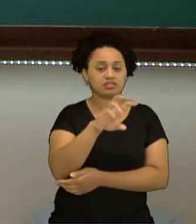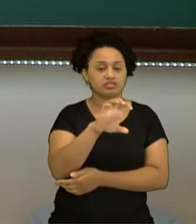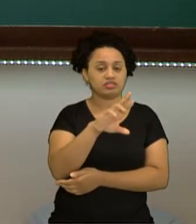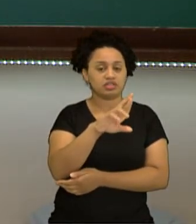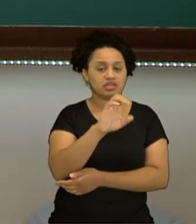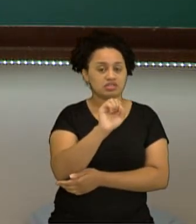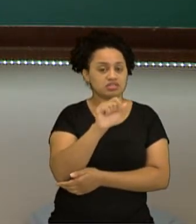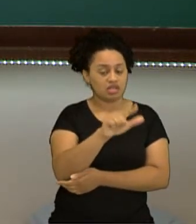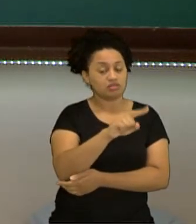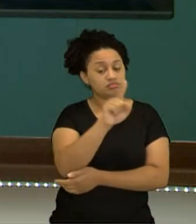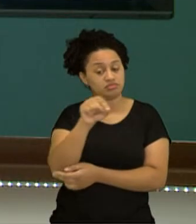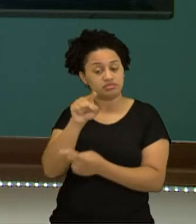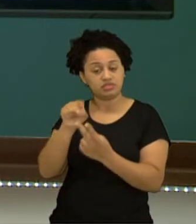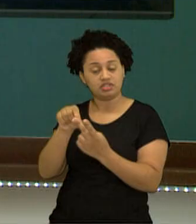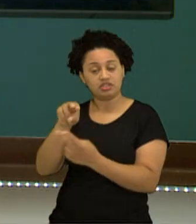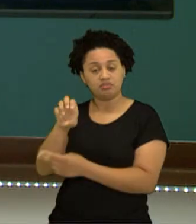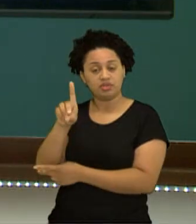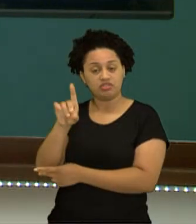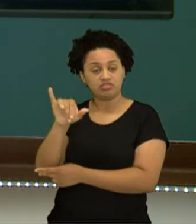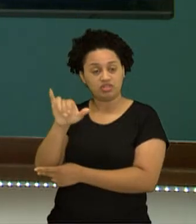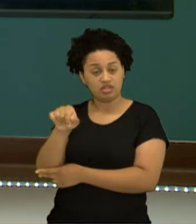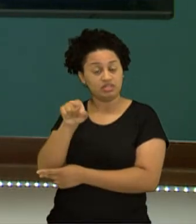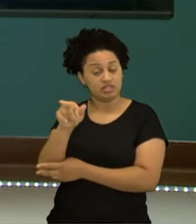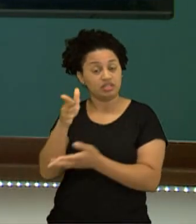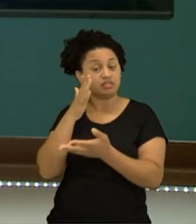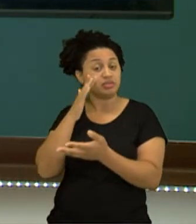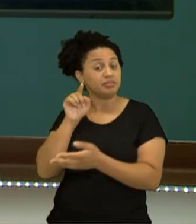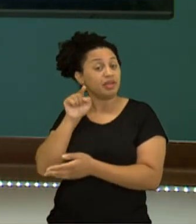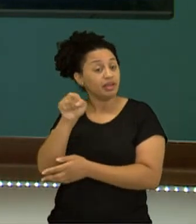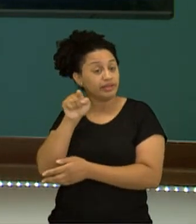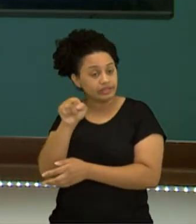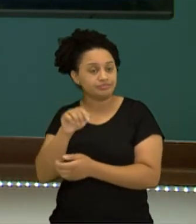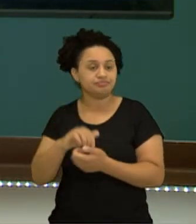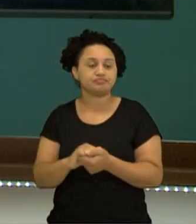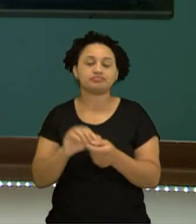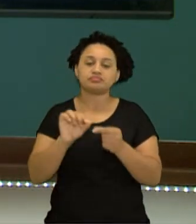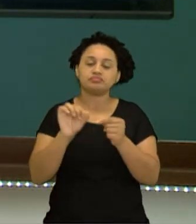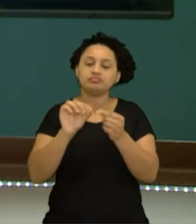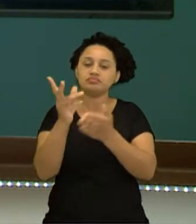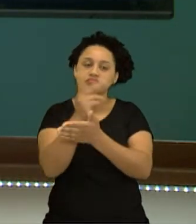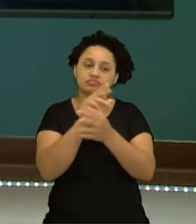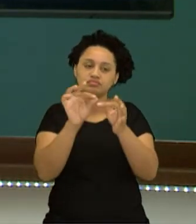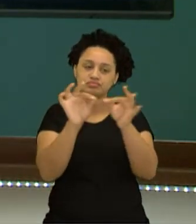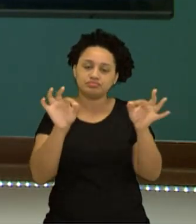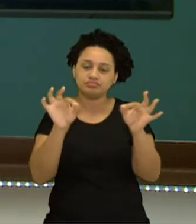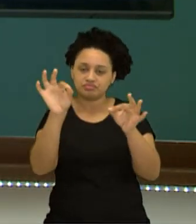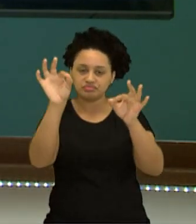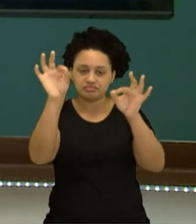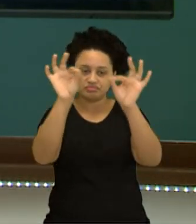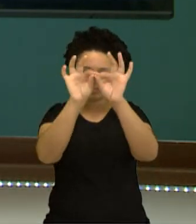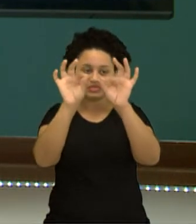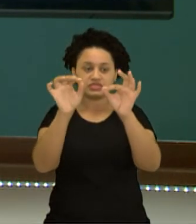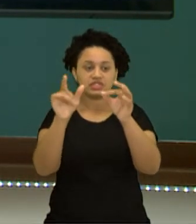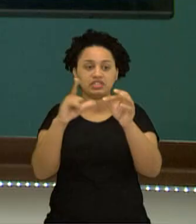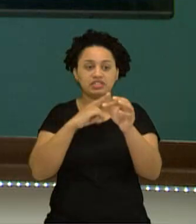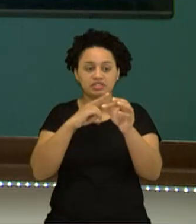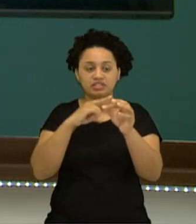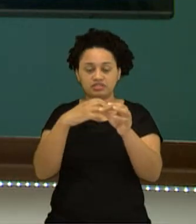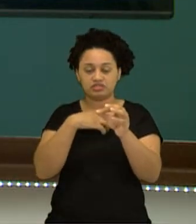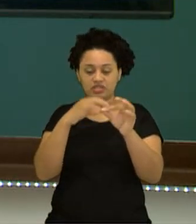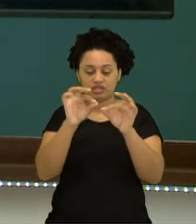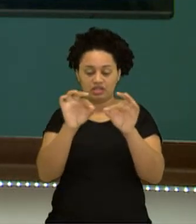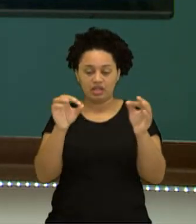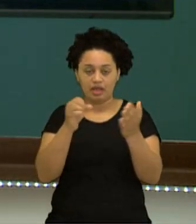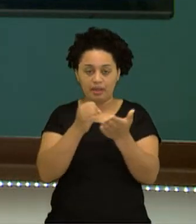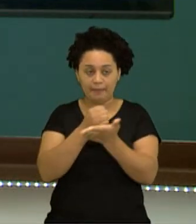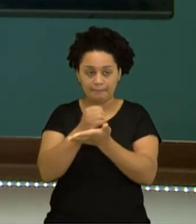transversal. Então, aqui nós queremos saber a mediana. Vamos lá. Fazendo o desenho aqui, nós vamos ter esse paralelogramo aqui, onde a